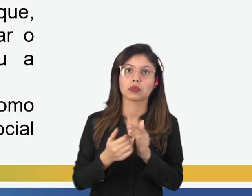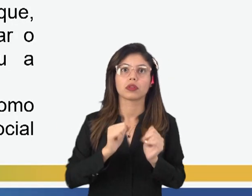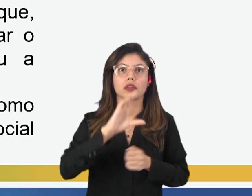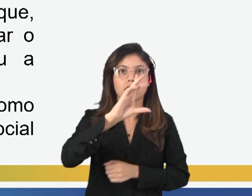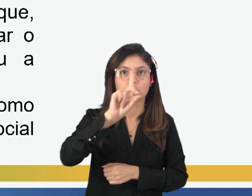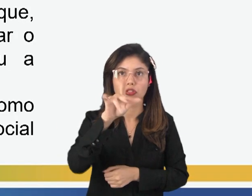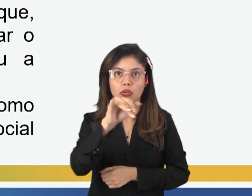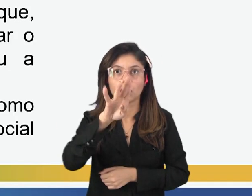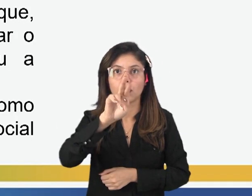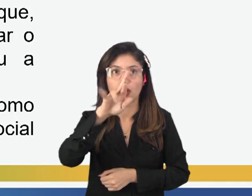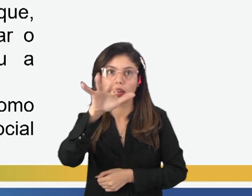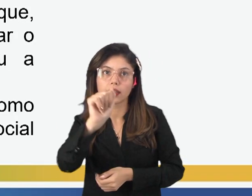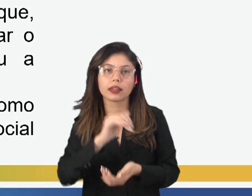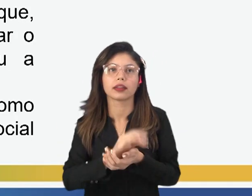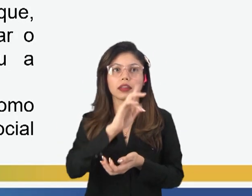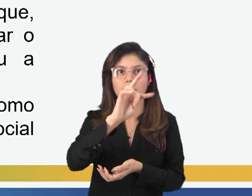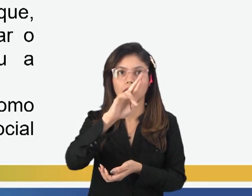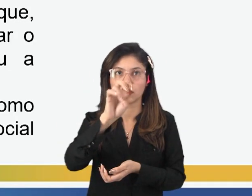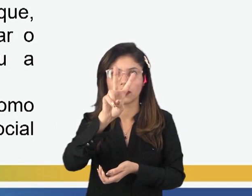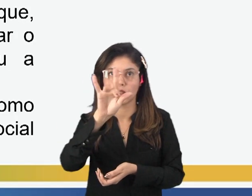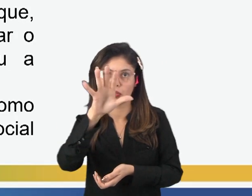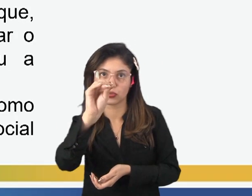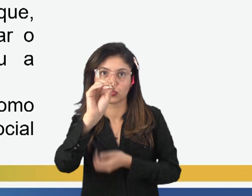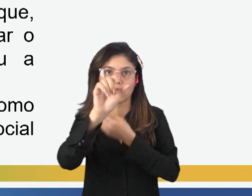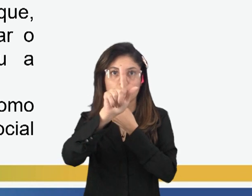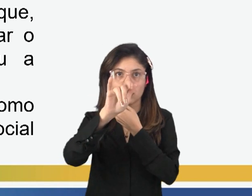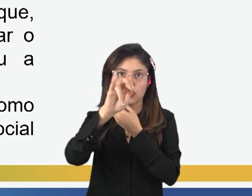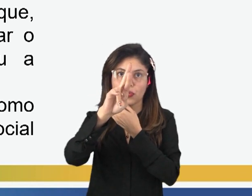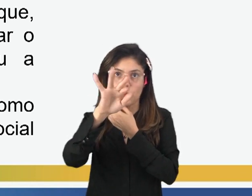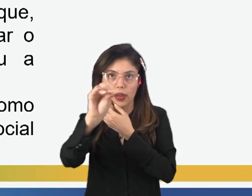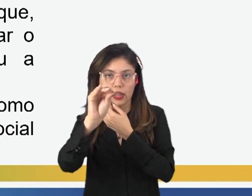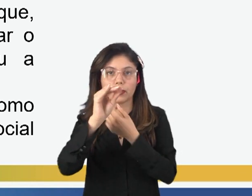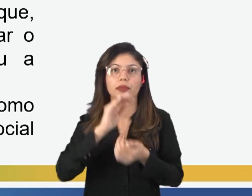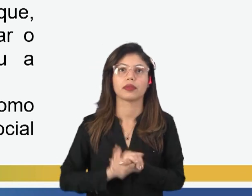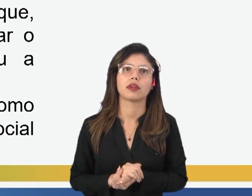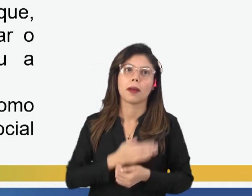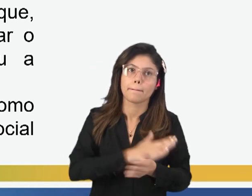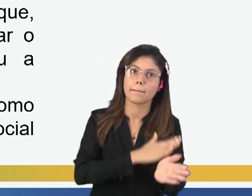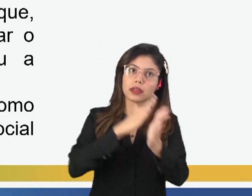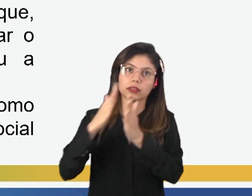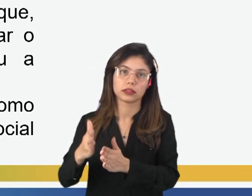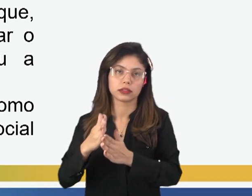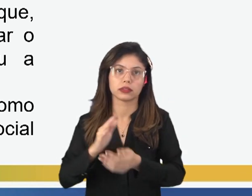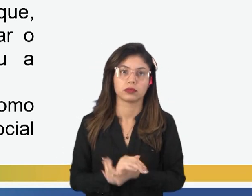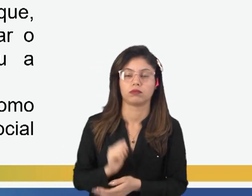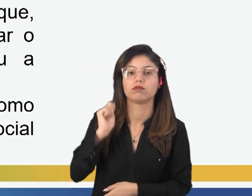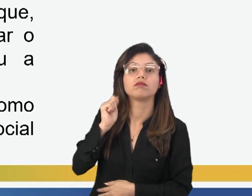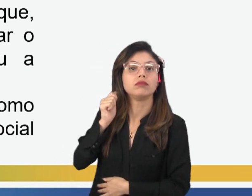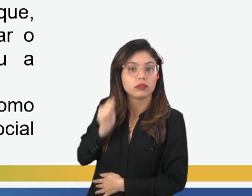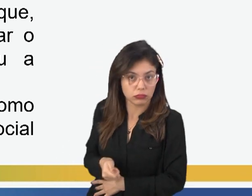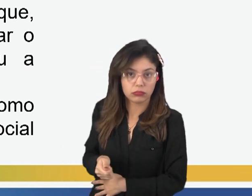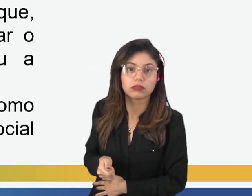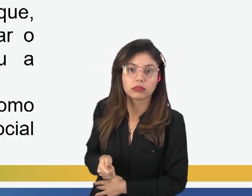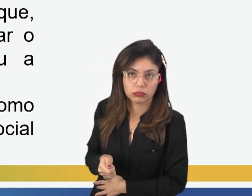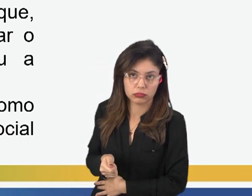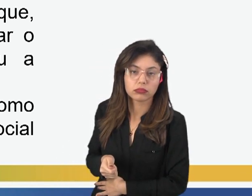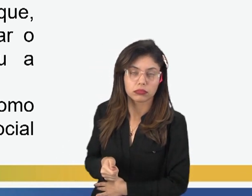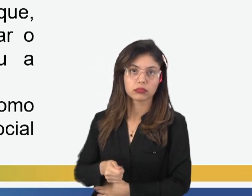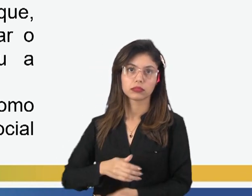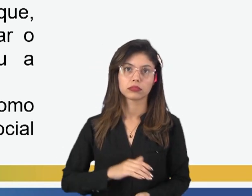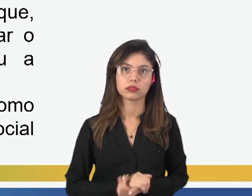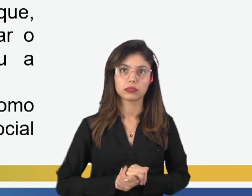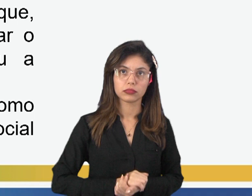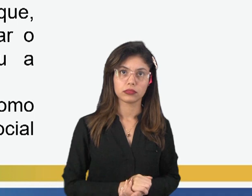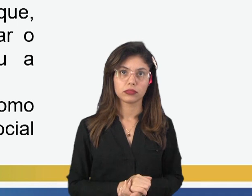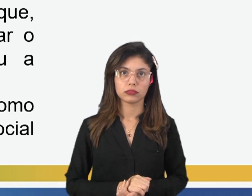esses nomes, como Chico Buarque, Caetano Veloso, Gilberto Gil, passaram a constar e a